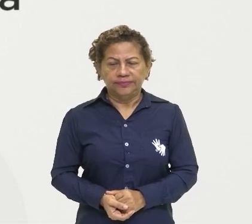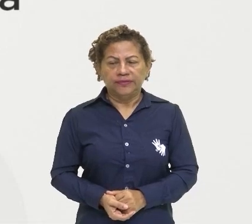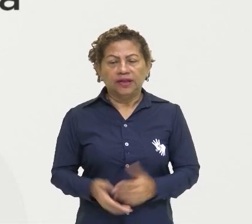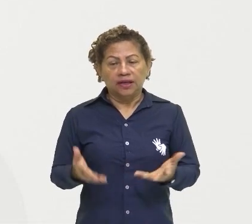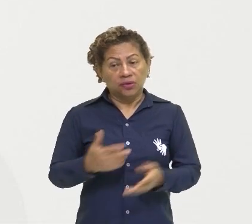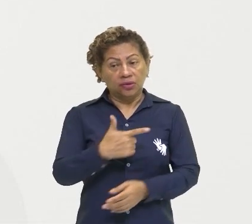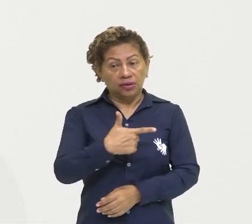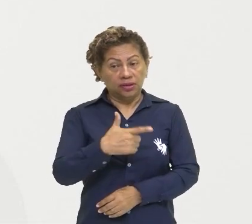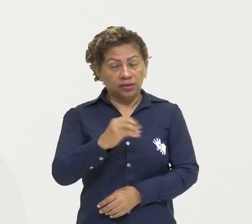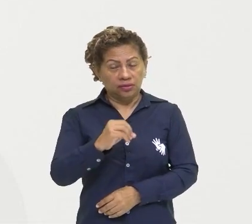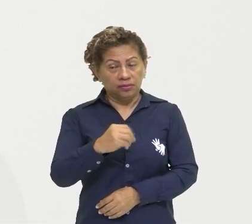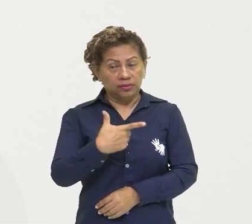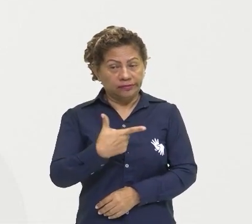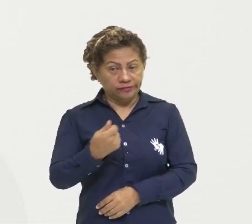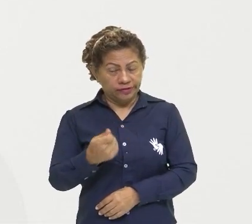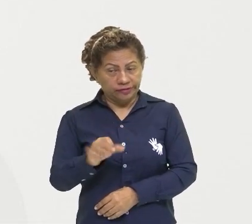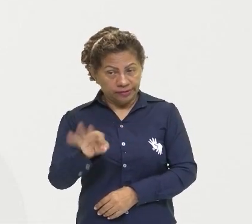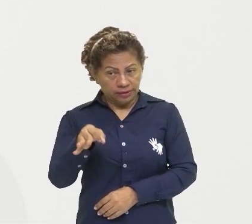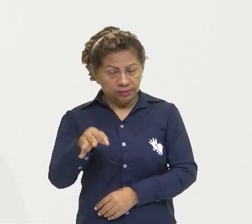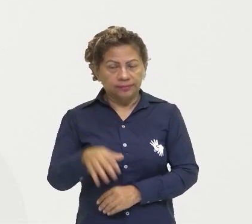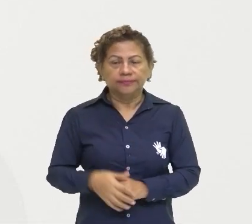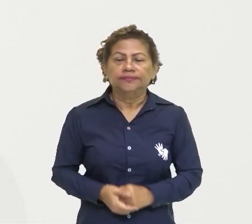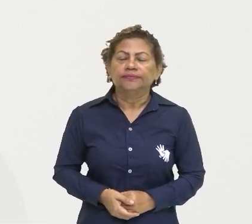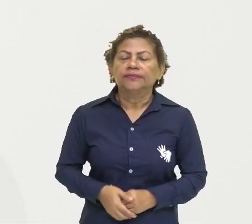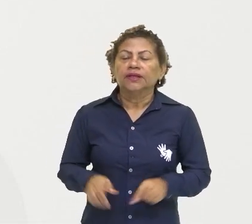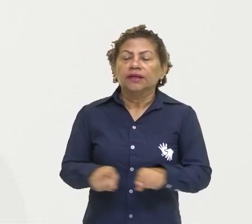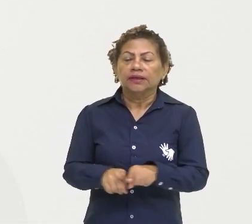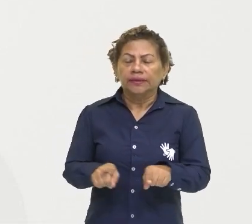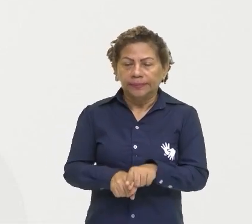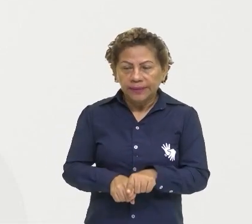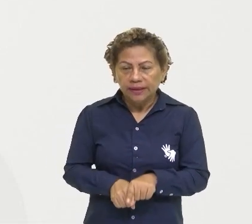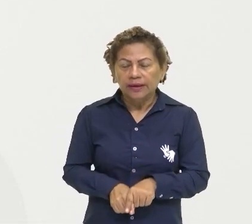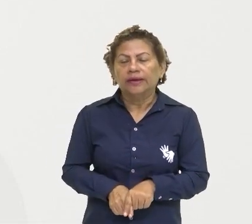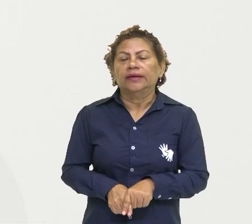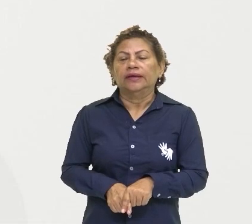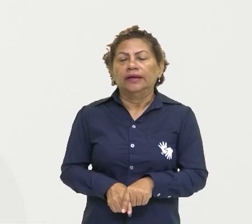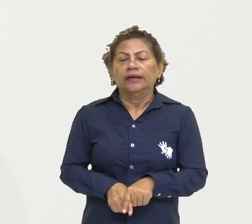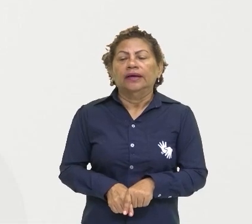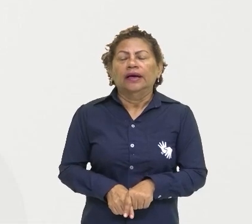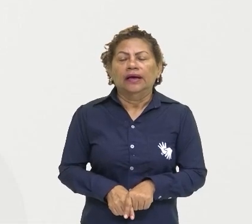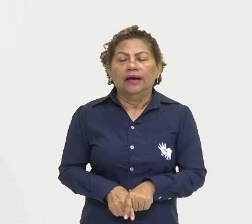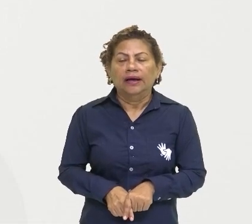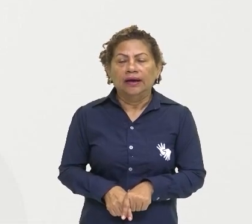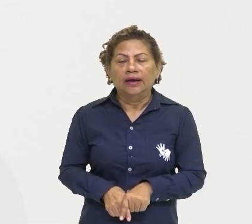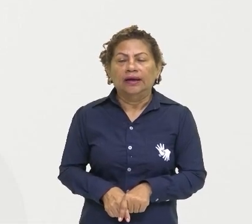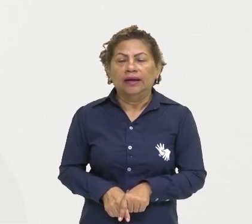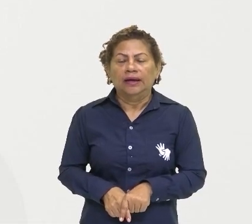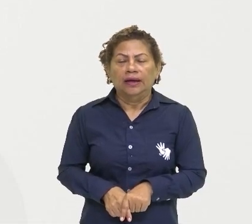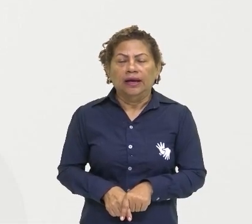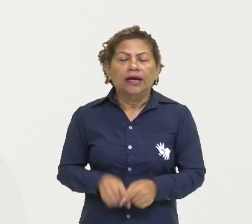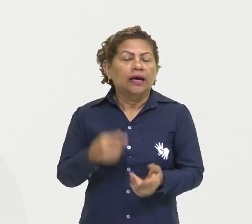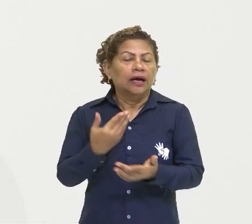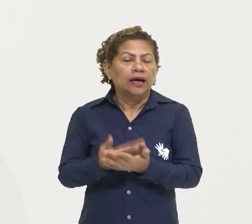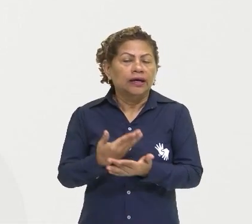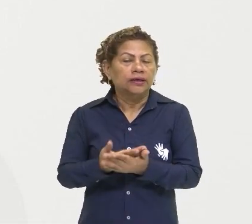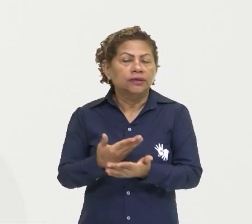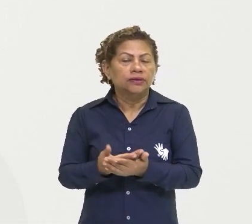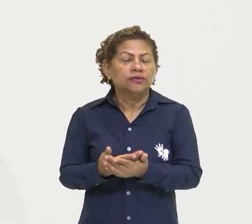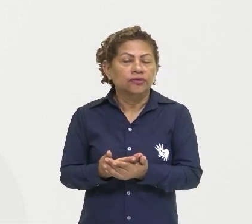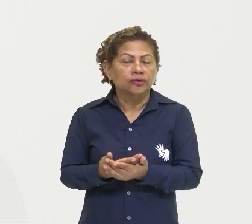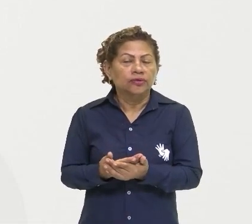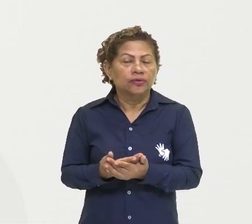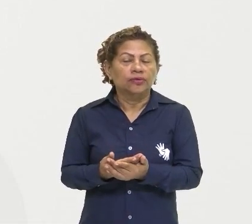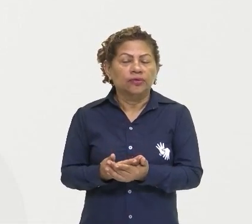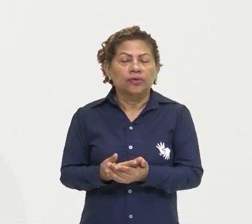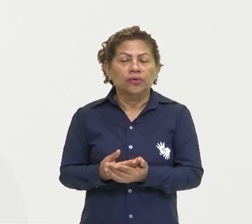momento, certo? Bem, a gente viu também como está se dando esse crescimento por continente, e aí eu destaquei para